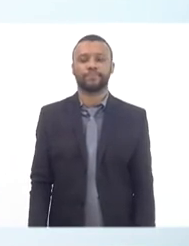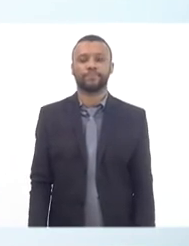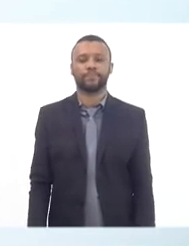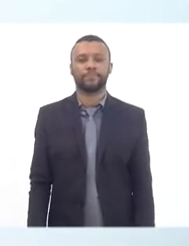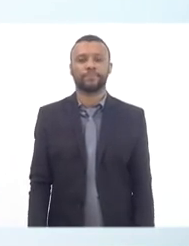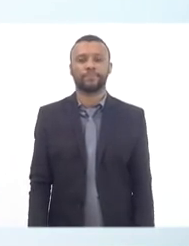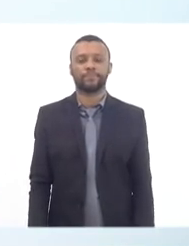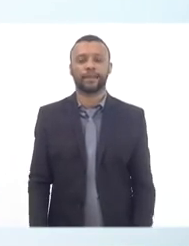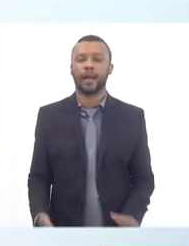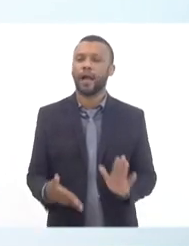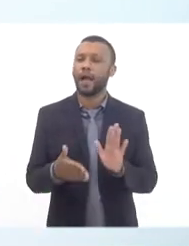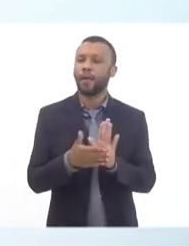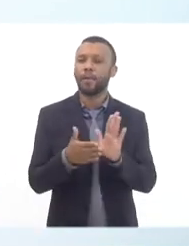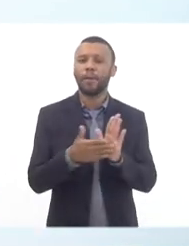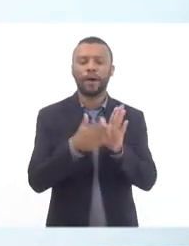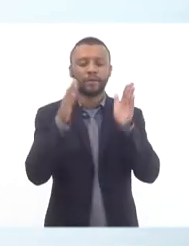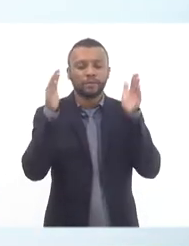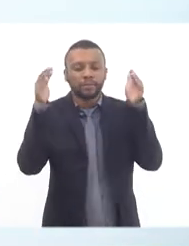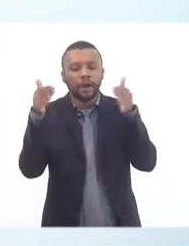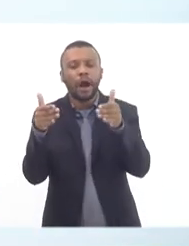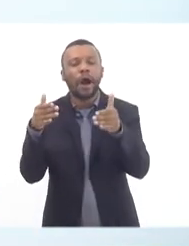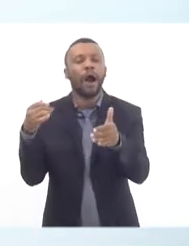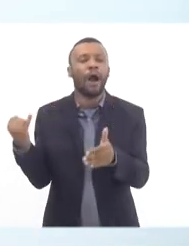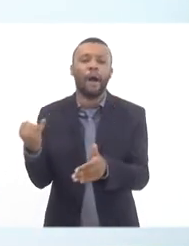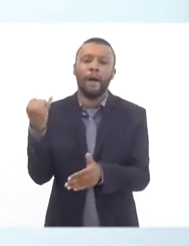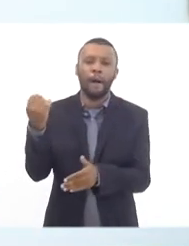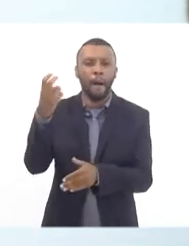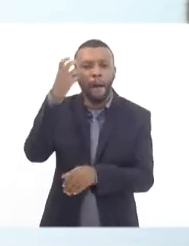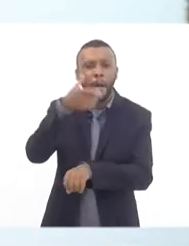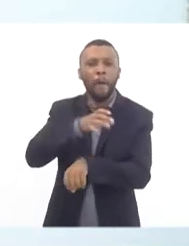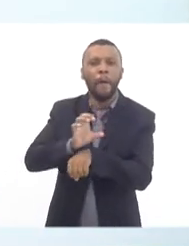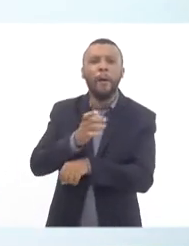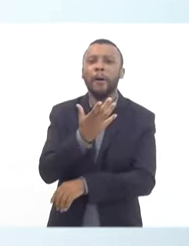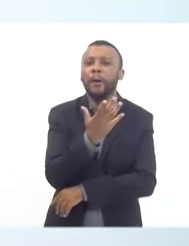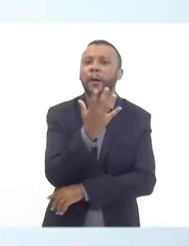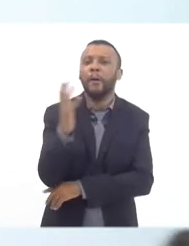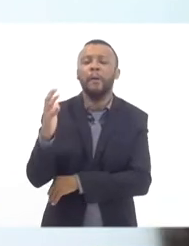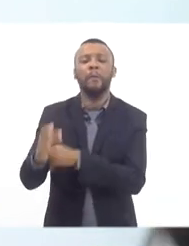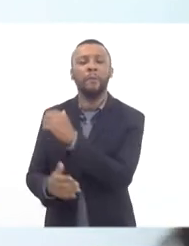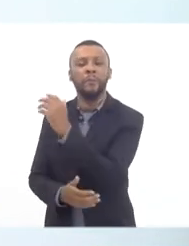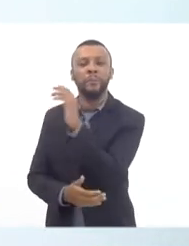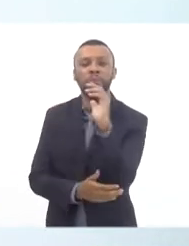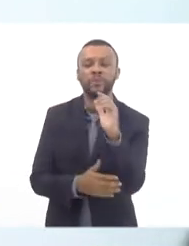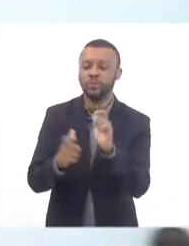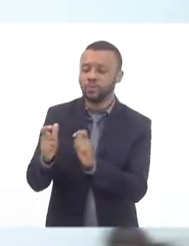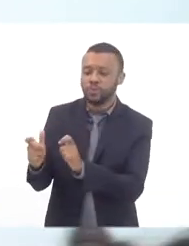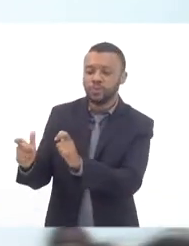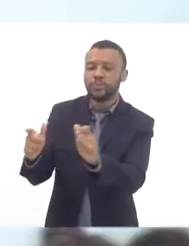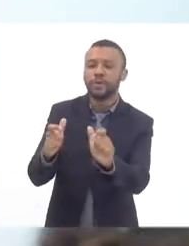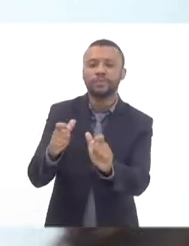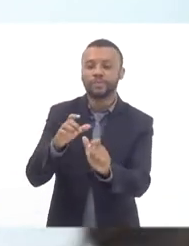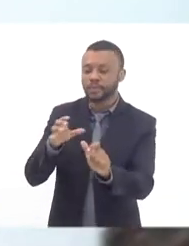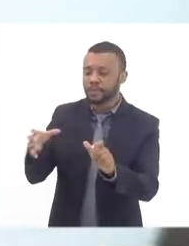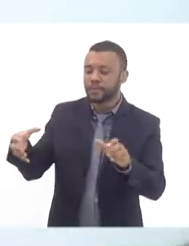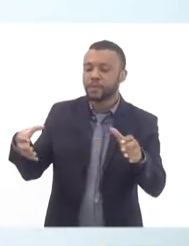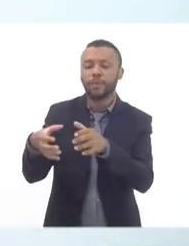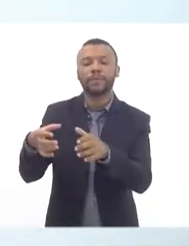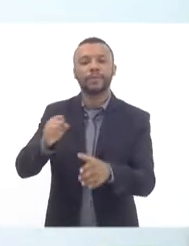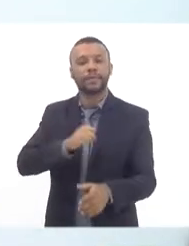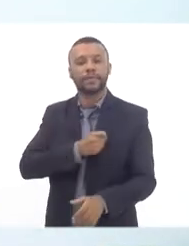A proposta pauta-se na importância cultural e ambiental do local para a comunidade e seu entorno, tendo em vista